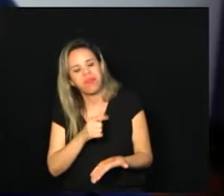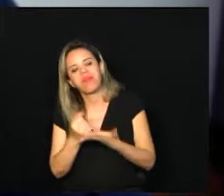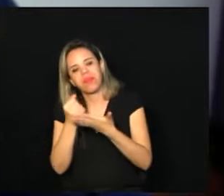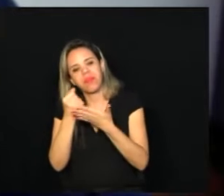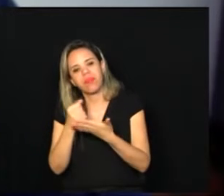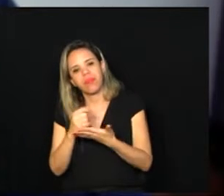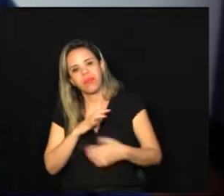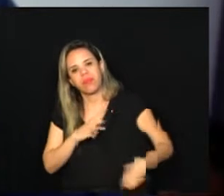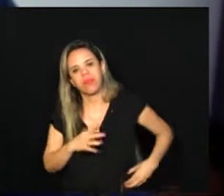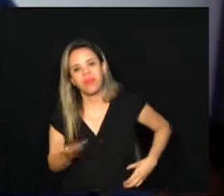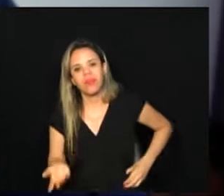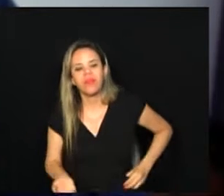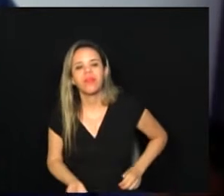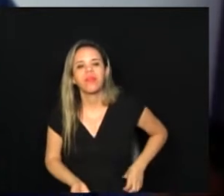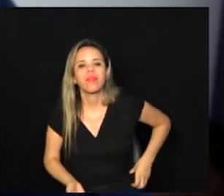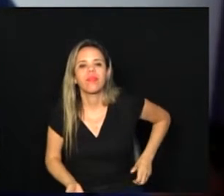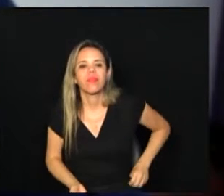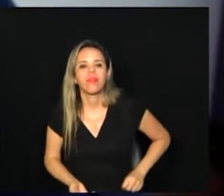na nossa visão.